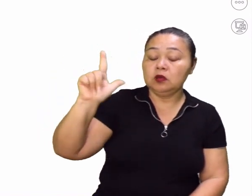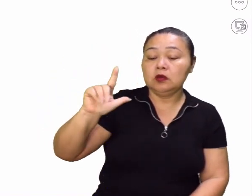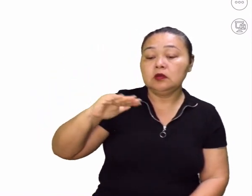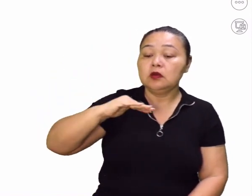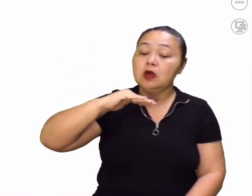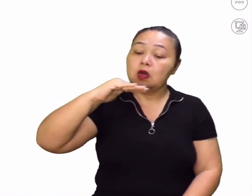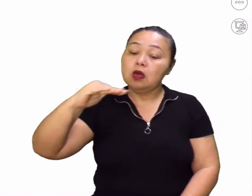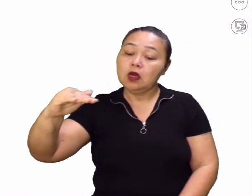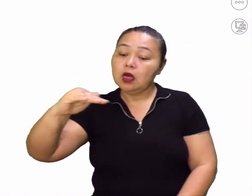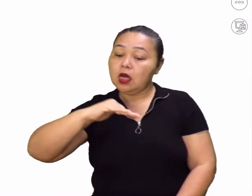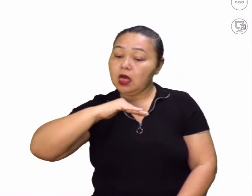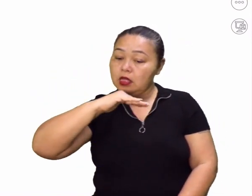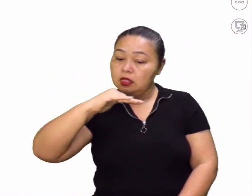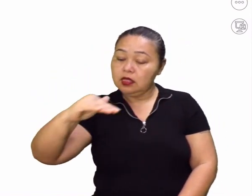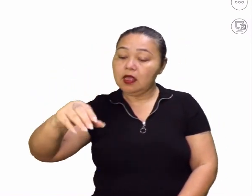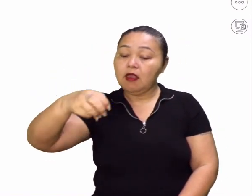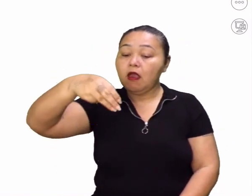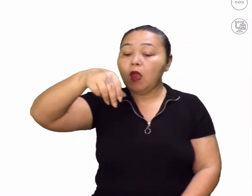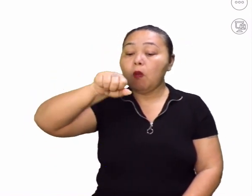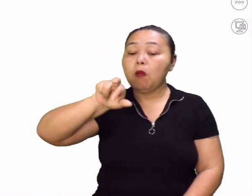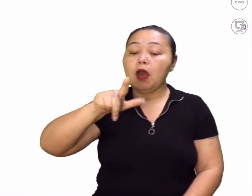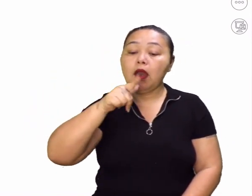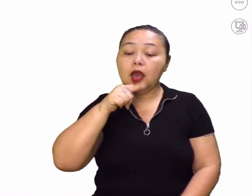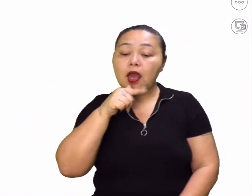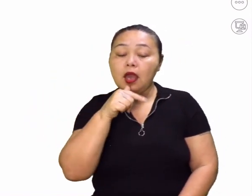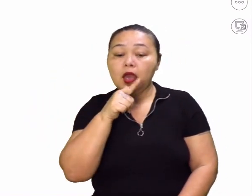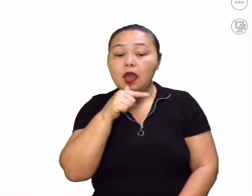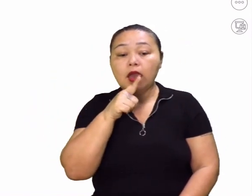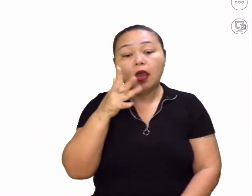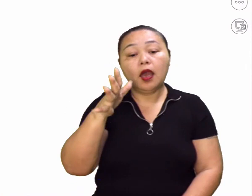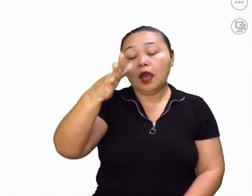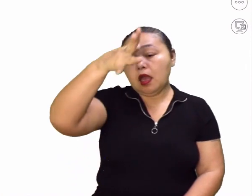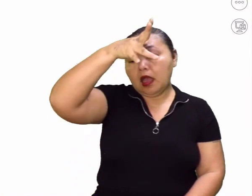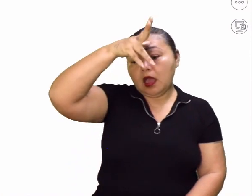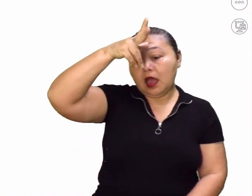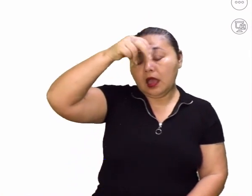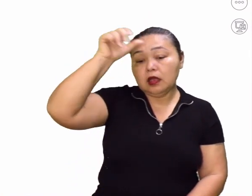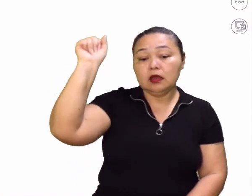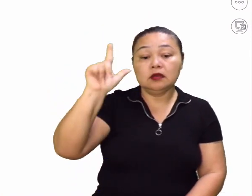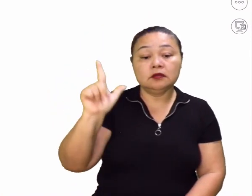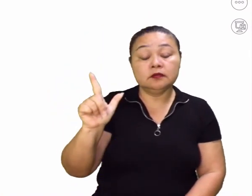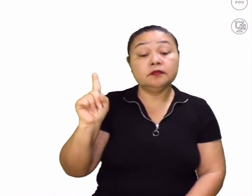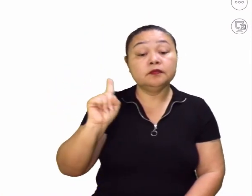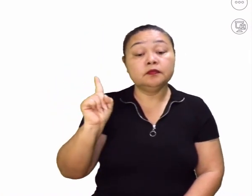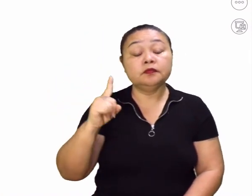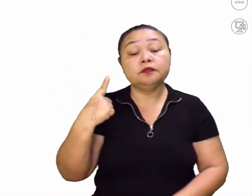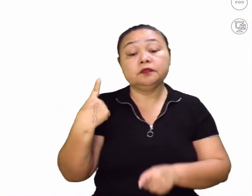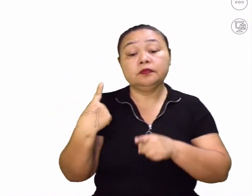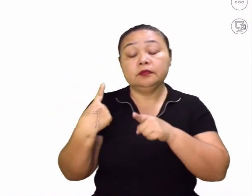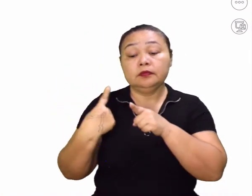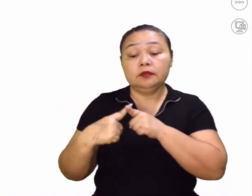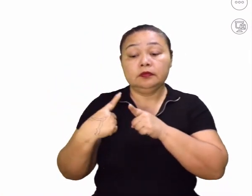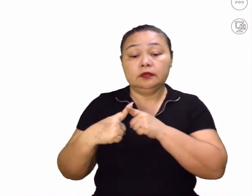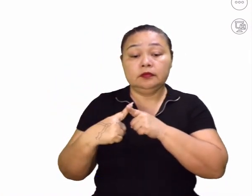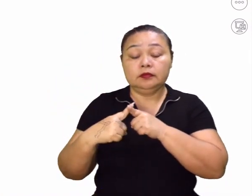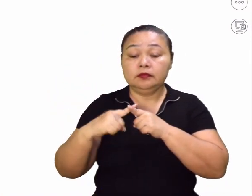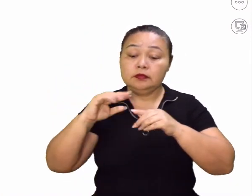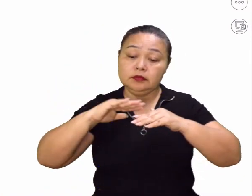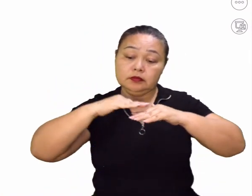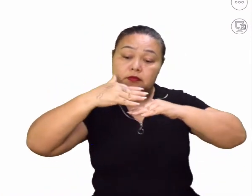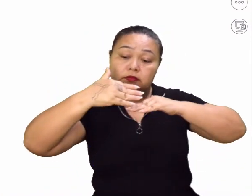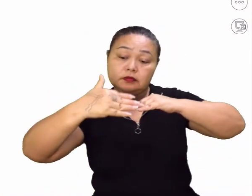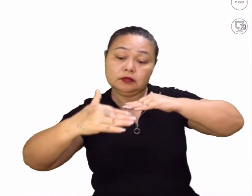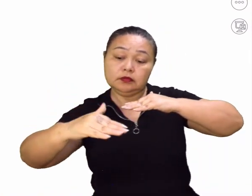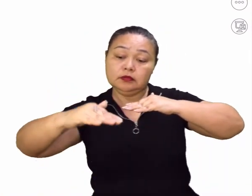é o 0. Aqui a Amazônia. Professor, a Amazônia está azul, professor. É por causa da água? Não, nós estamos falando de relevo. Nós